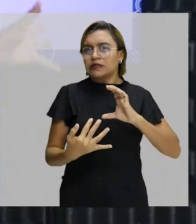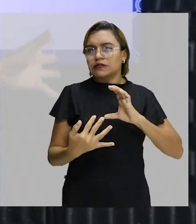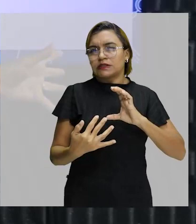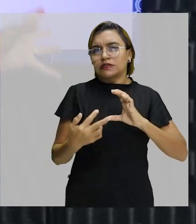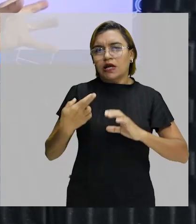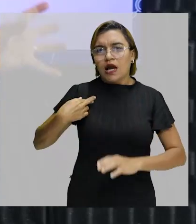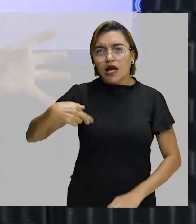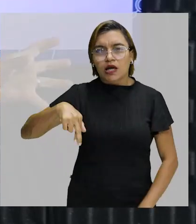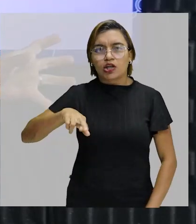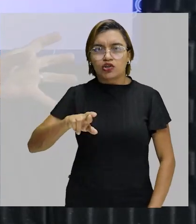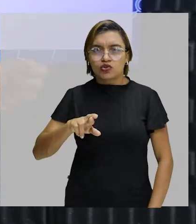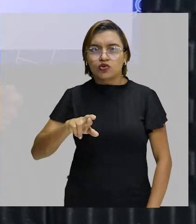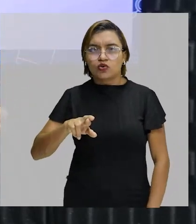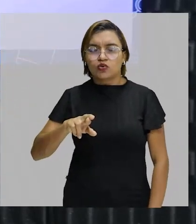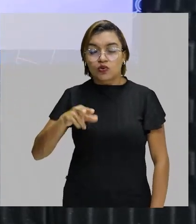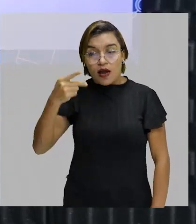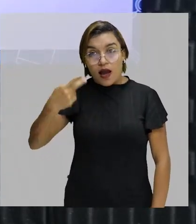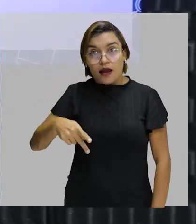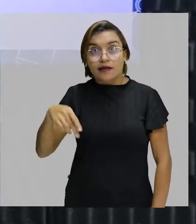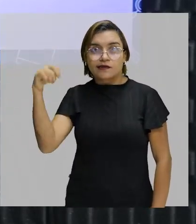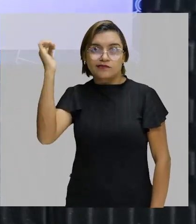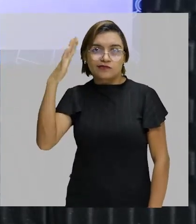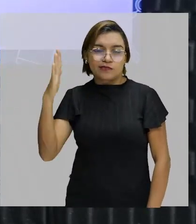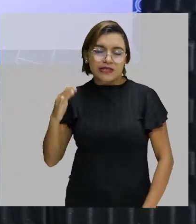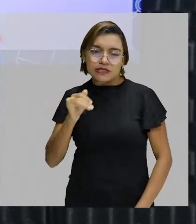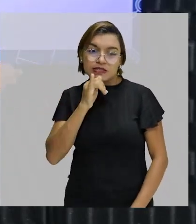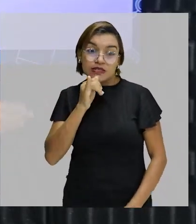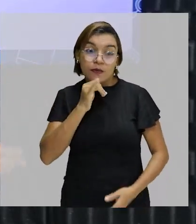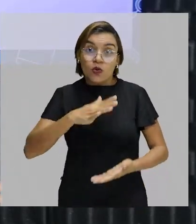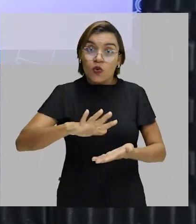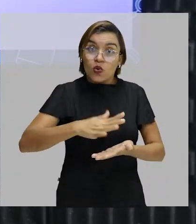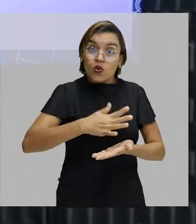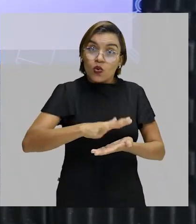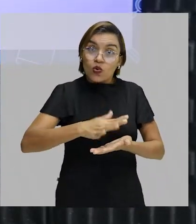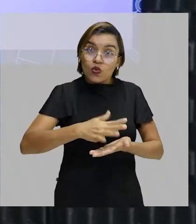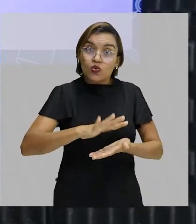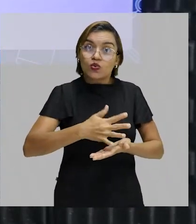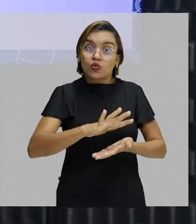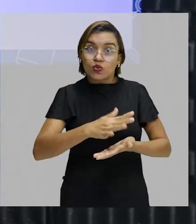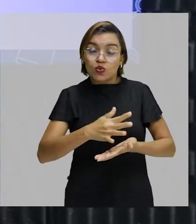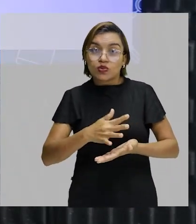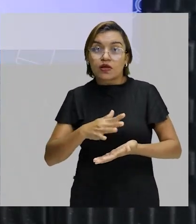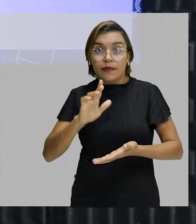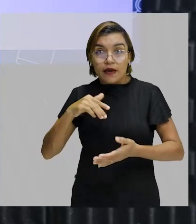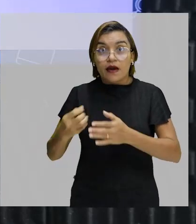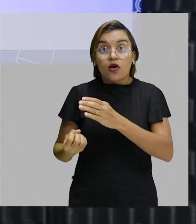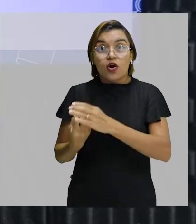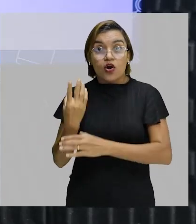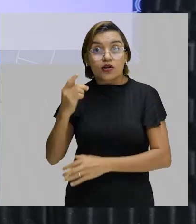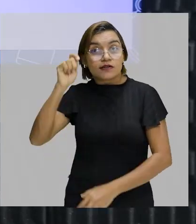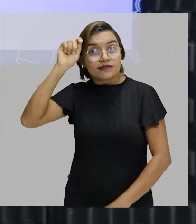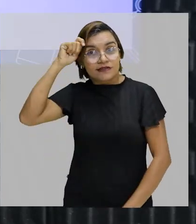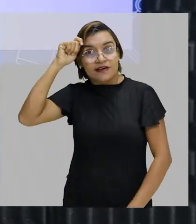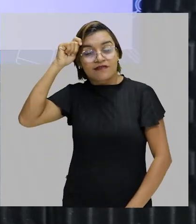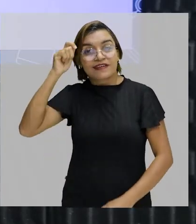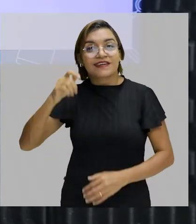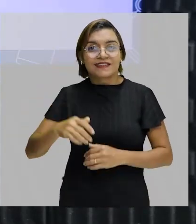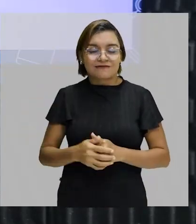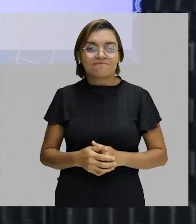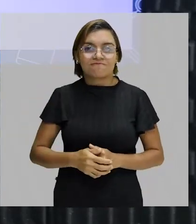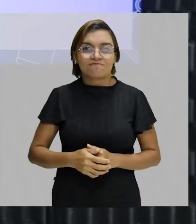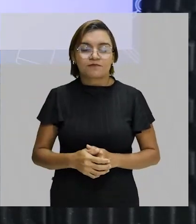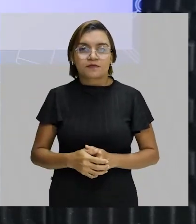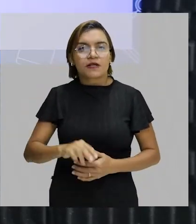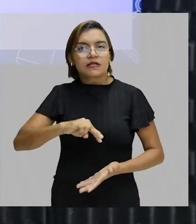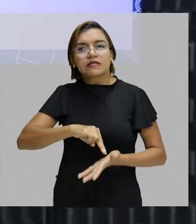e ritualístico aqui no Brasil. O samba, de origem africana. De origem africana. O